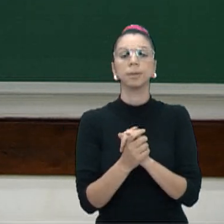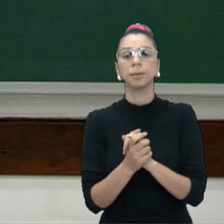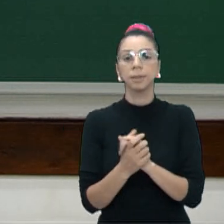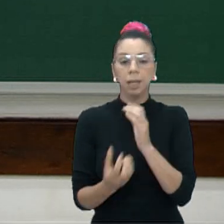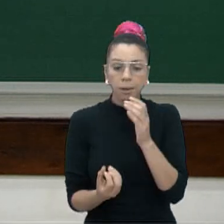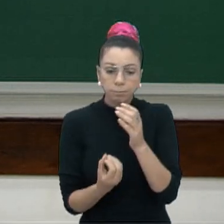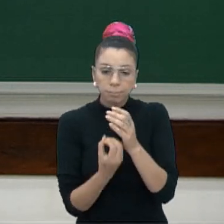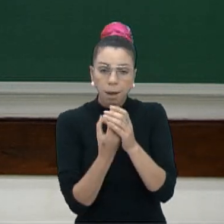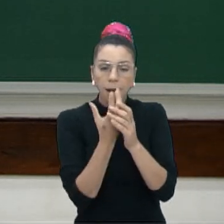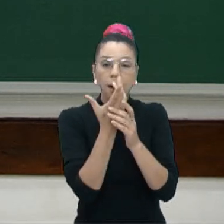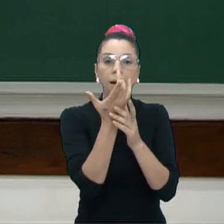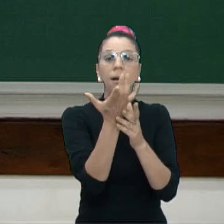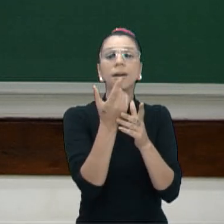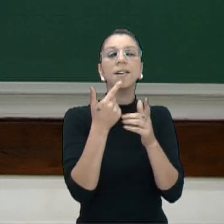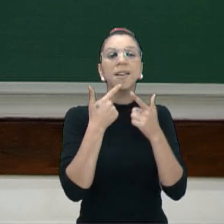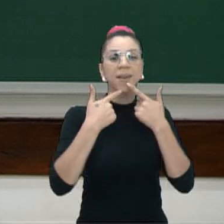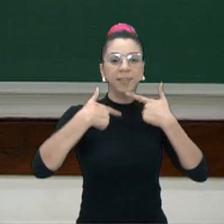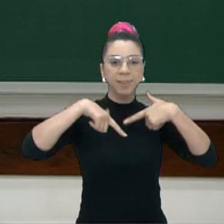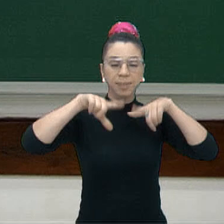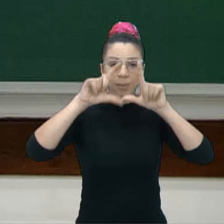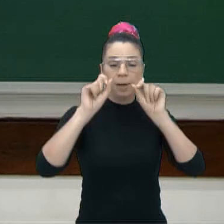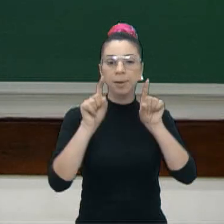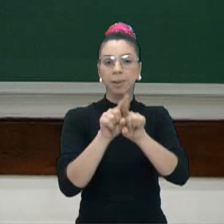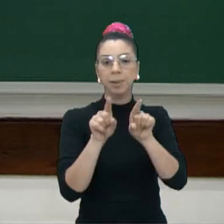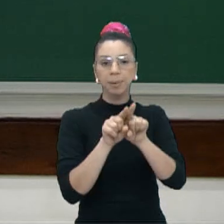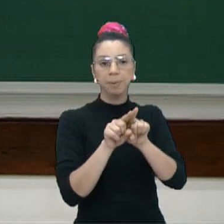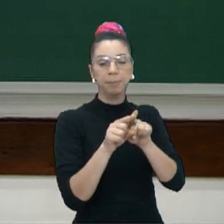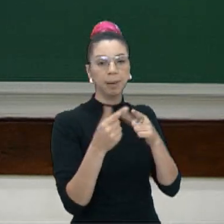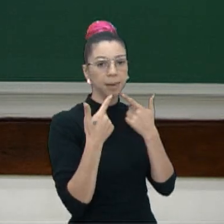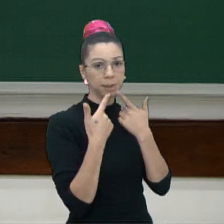a riqueza da linguagem e da produção linguística em nós mesmos.